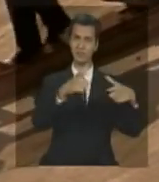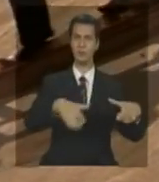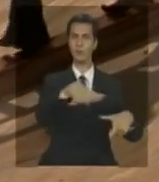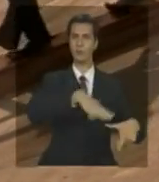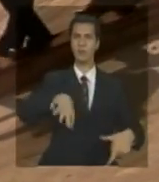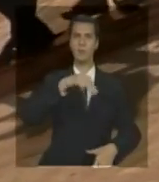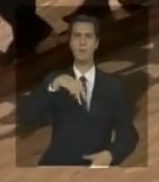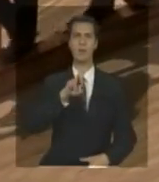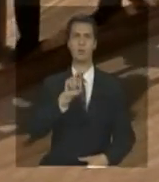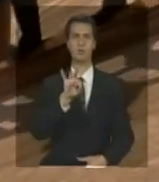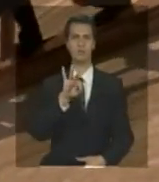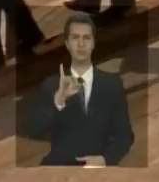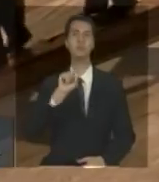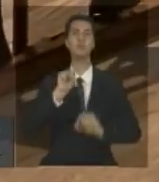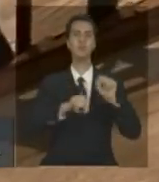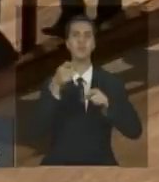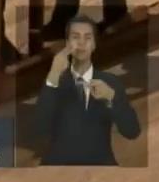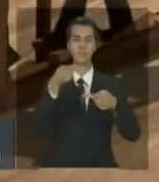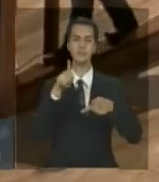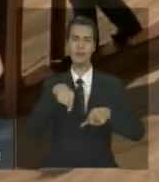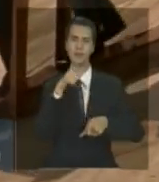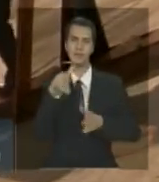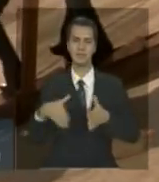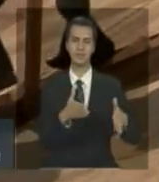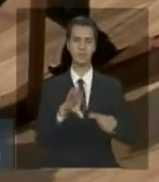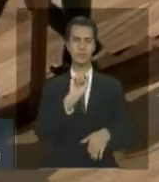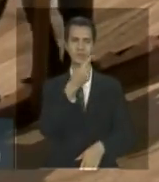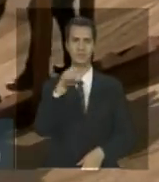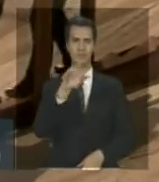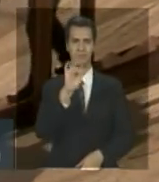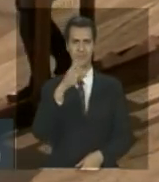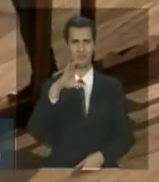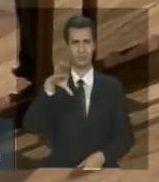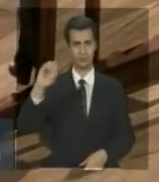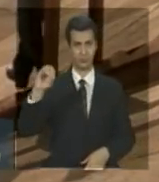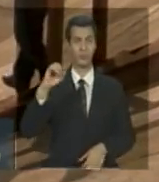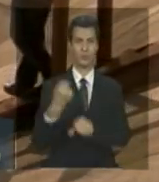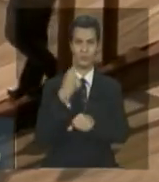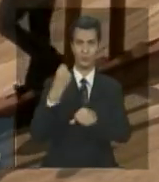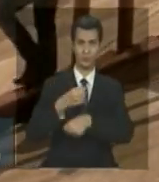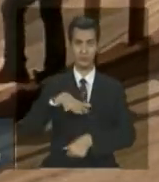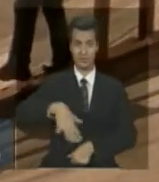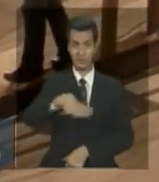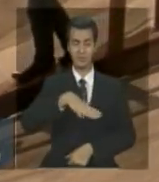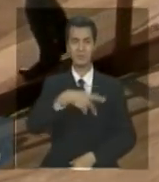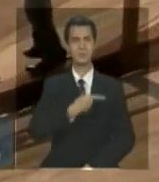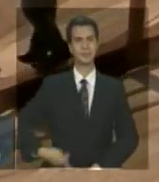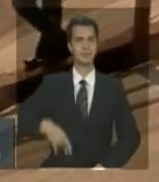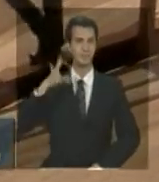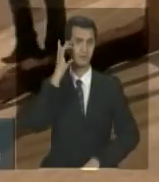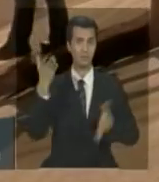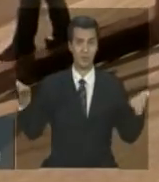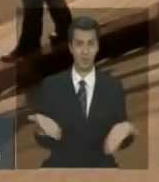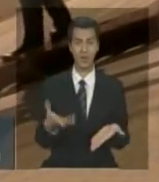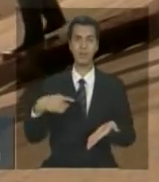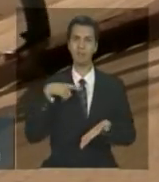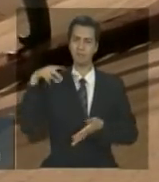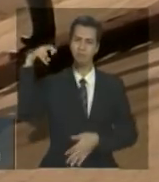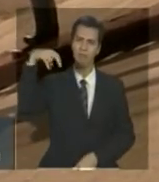que fazem parte do projeto de integração do Rio São Francisco. A presidenta está exatamente em